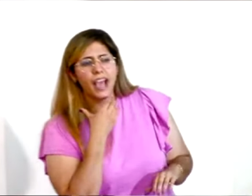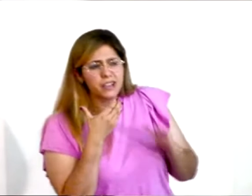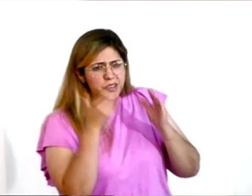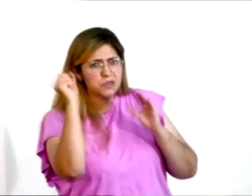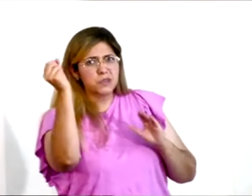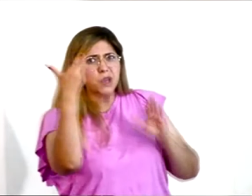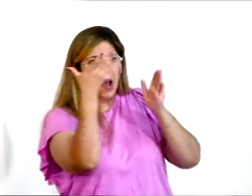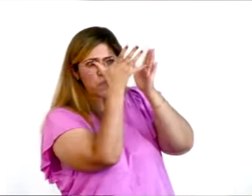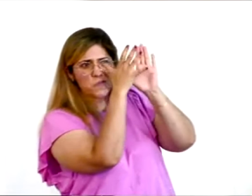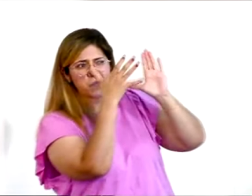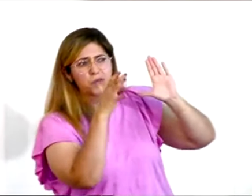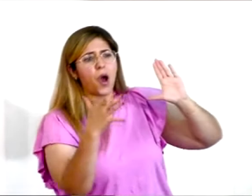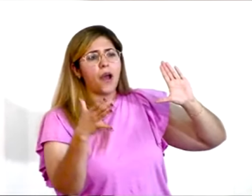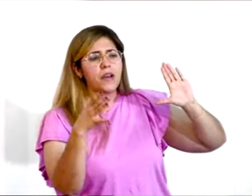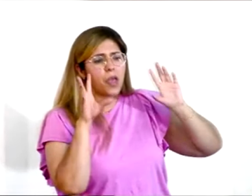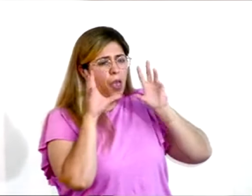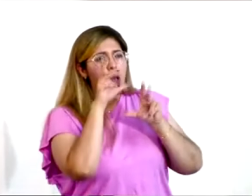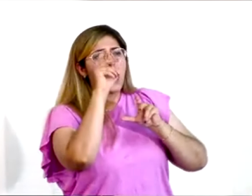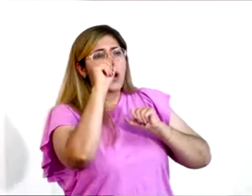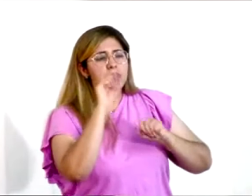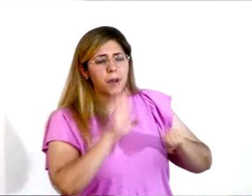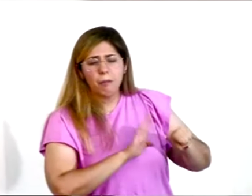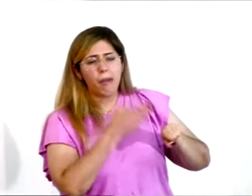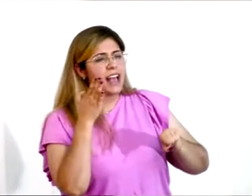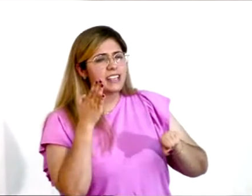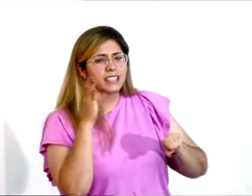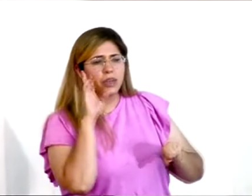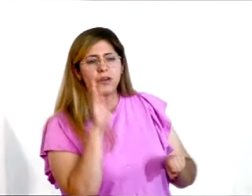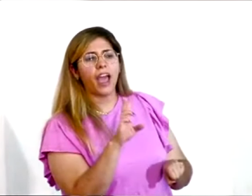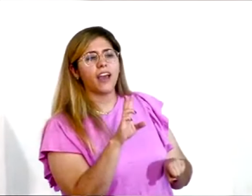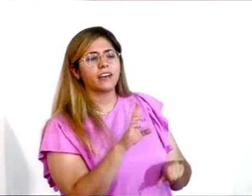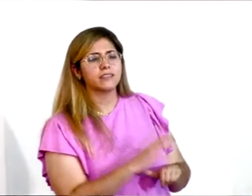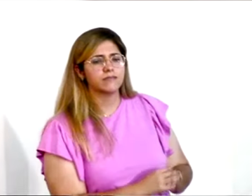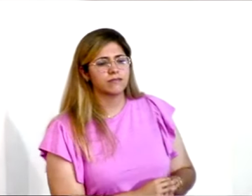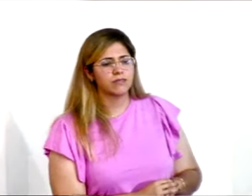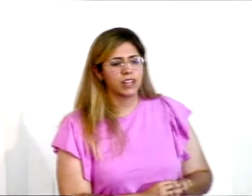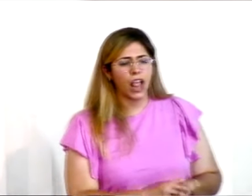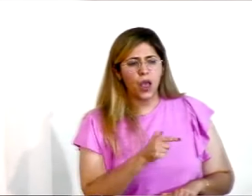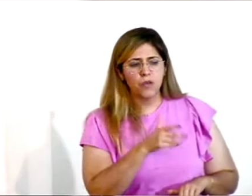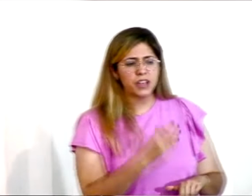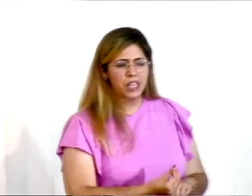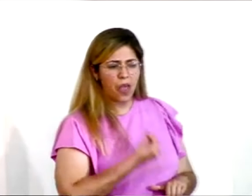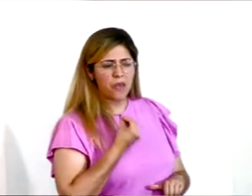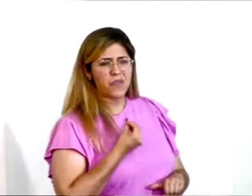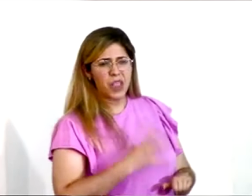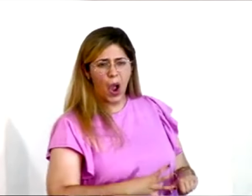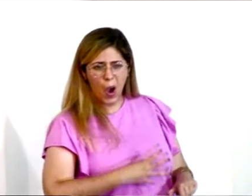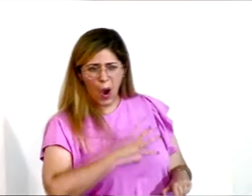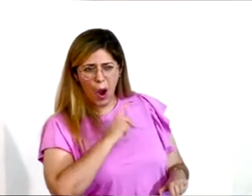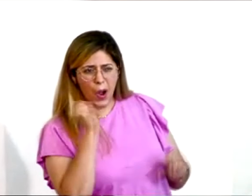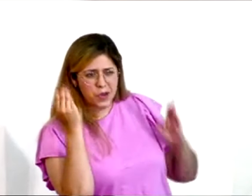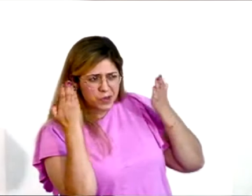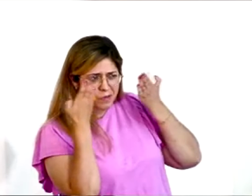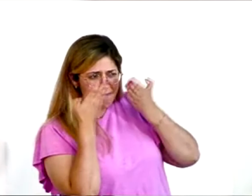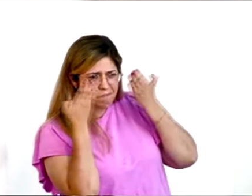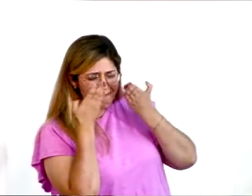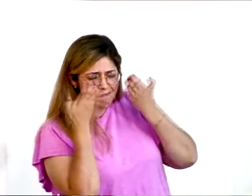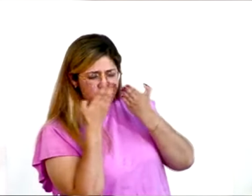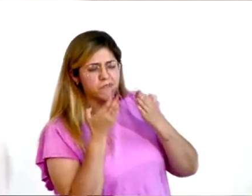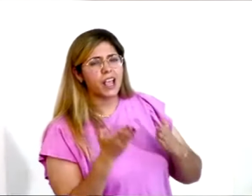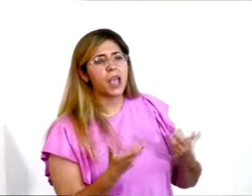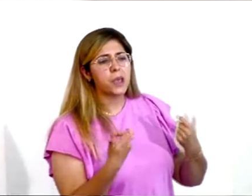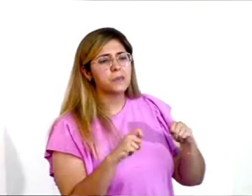é o máximo que você consegue ver, Saulo. Você tem vivido com o teu ódio escurecendo os teus olhos. Você